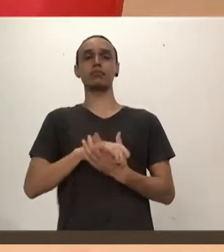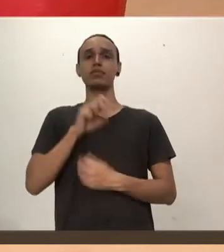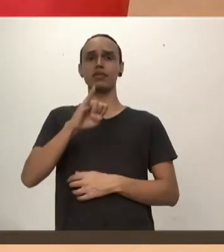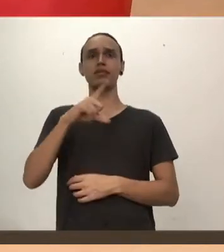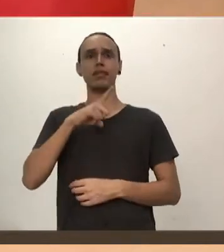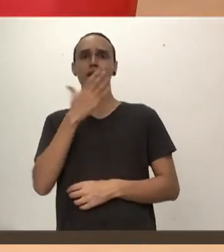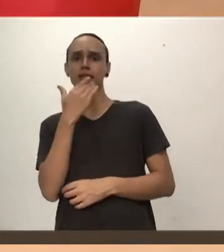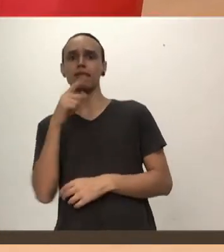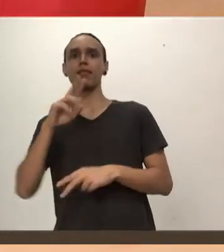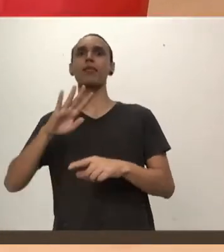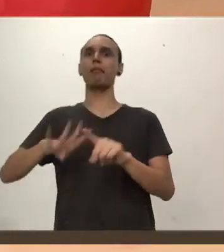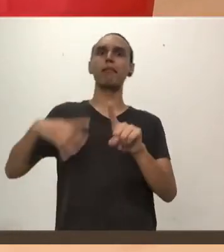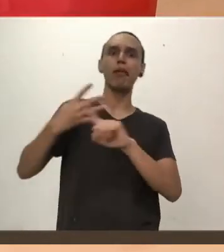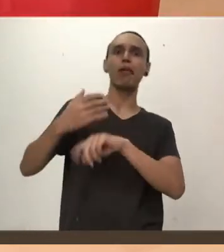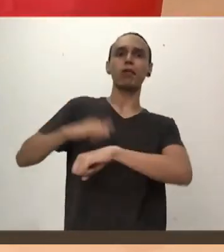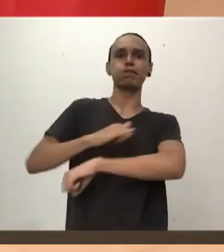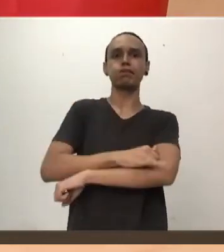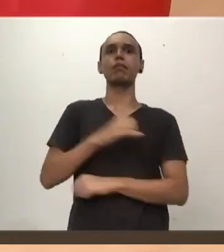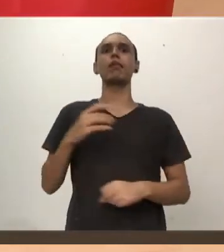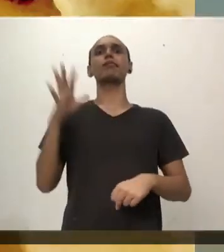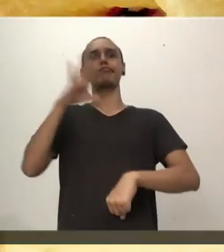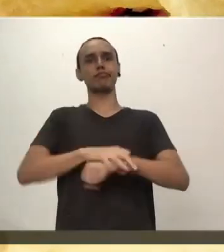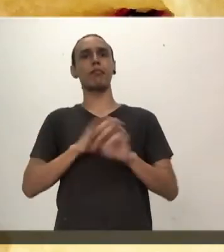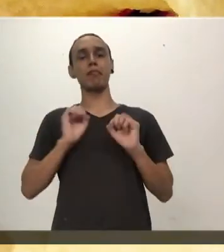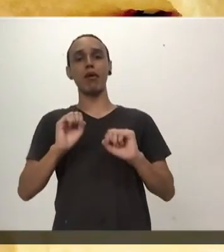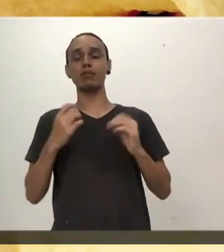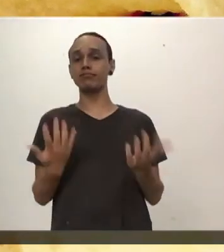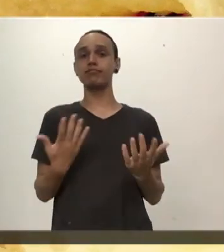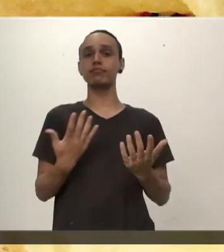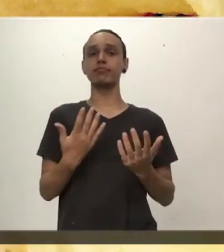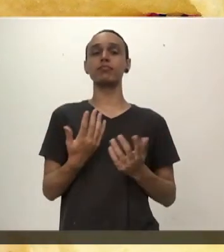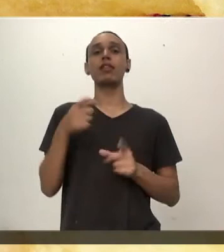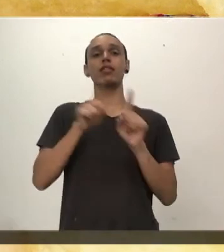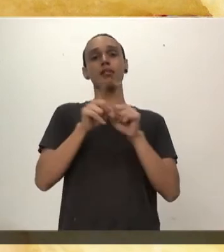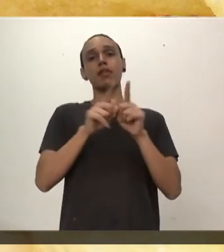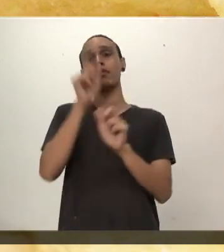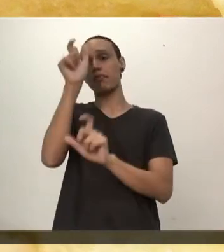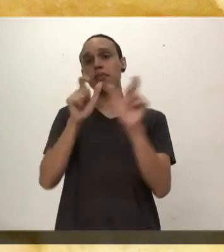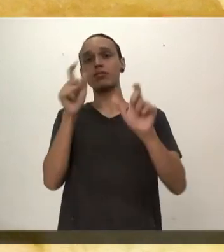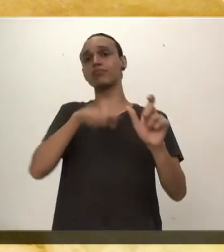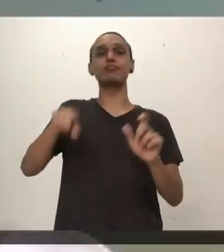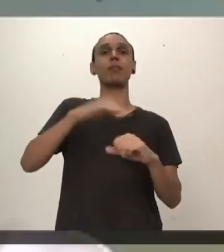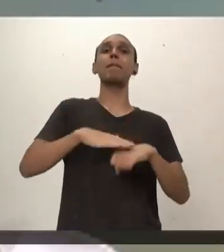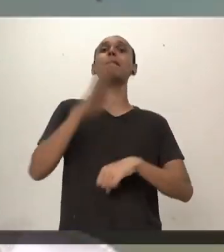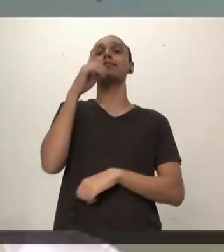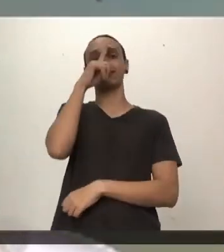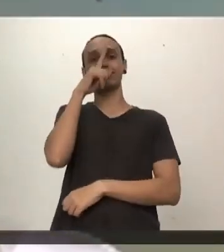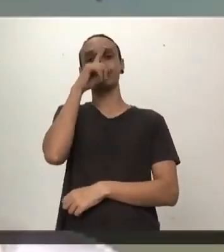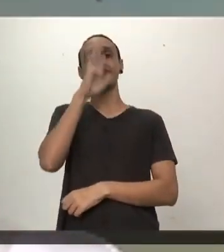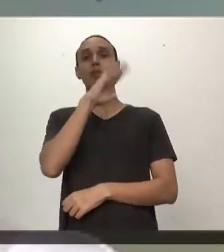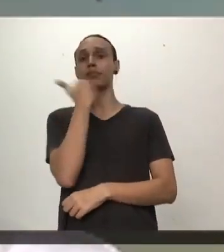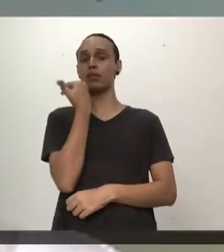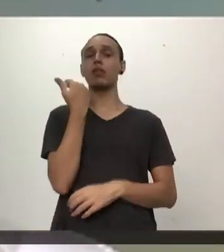a gente tem uma alimentação que promove a obesidade, que promove as doenças crônicas, a gente também está colocando essas